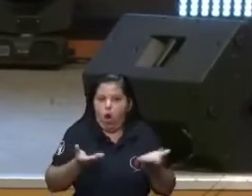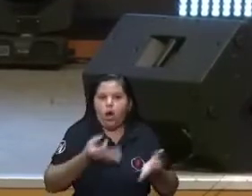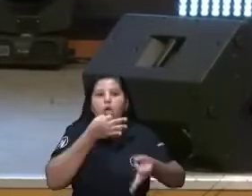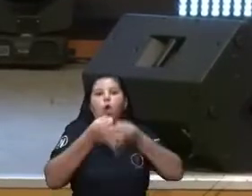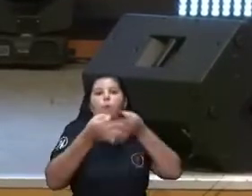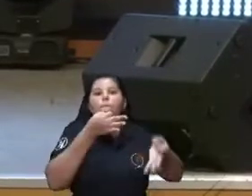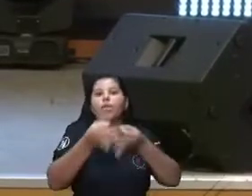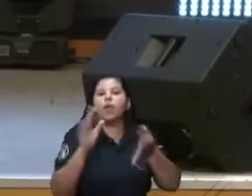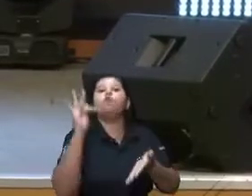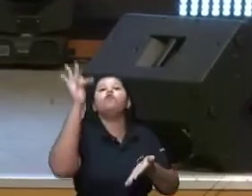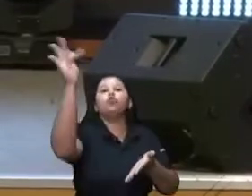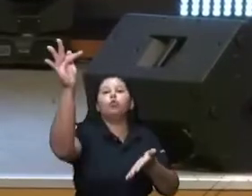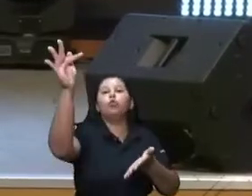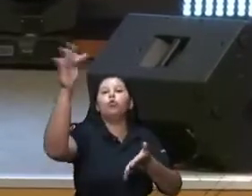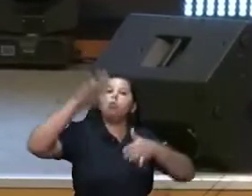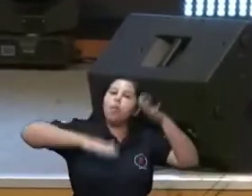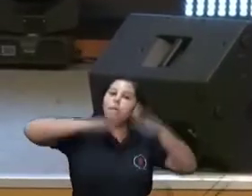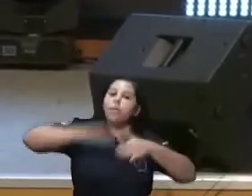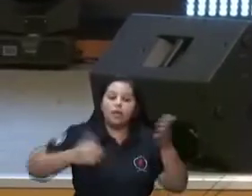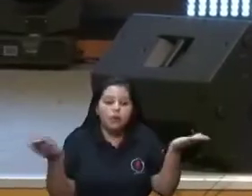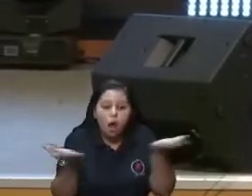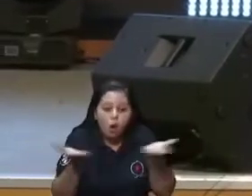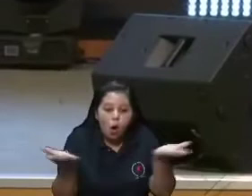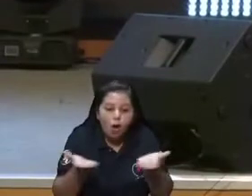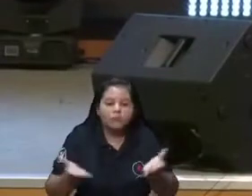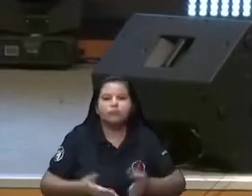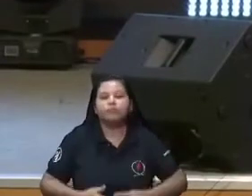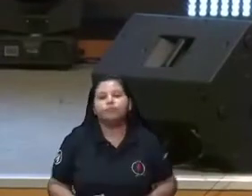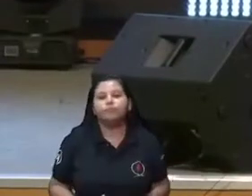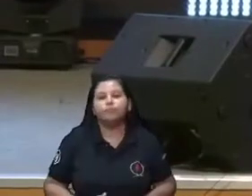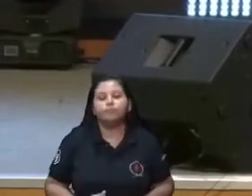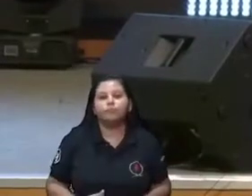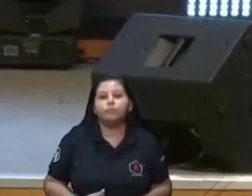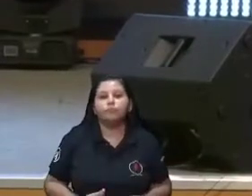Ele chega a dizer assim: